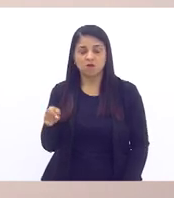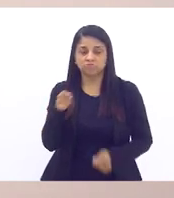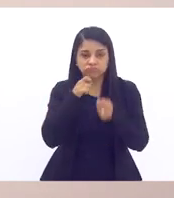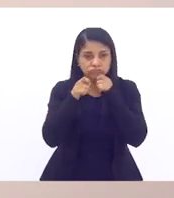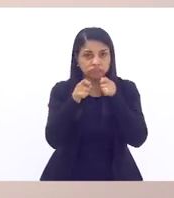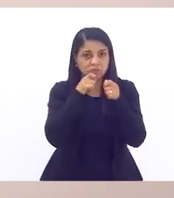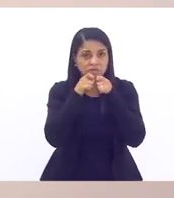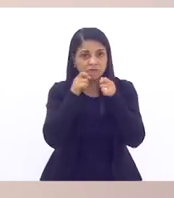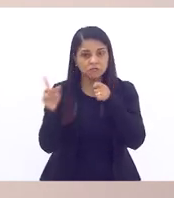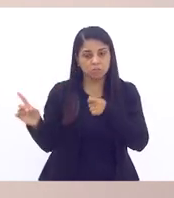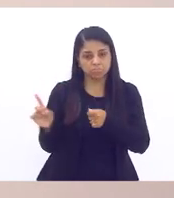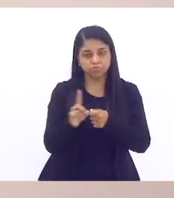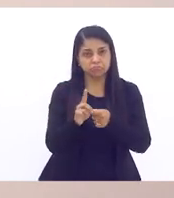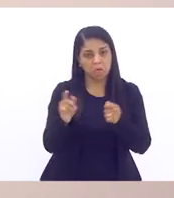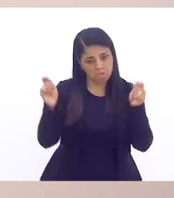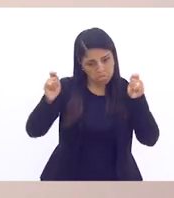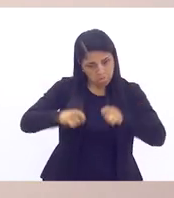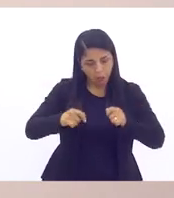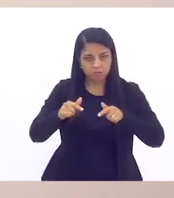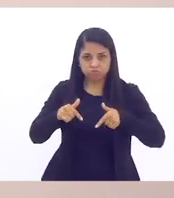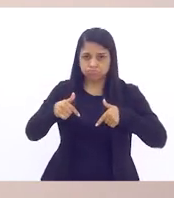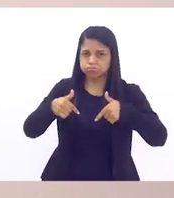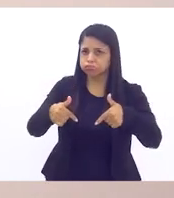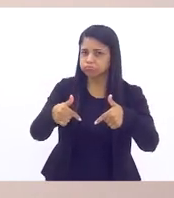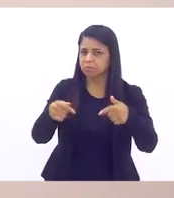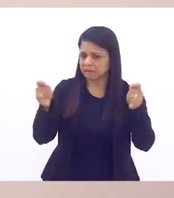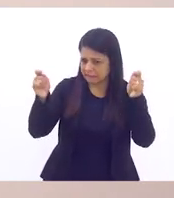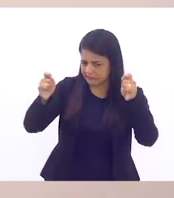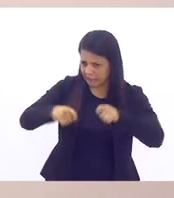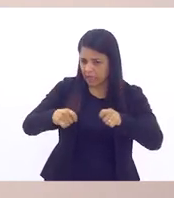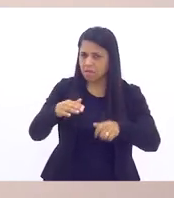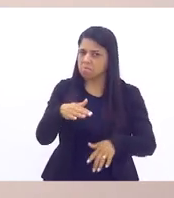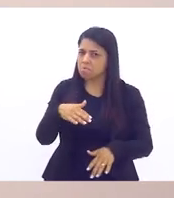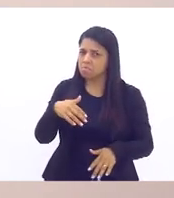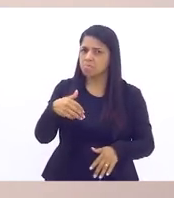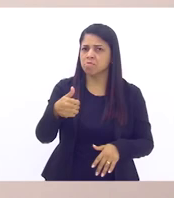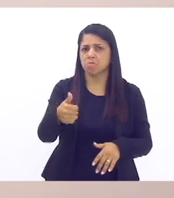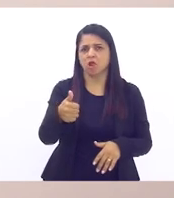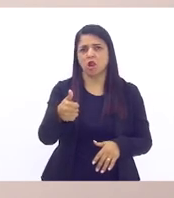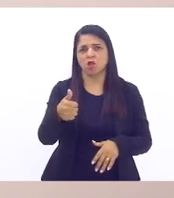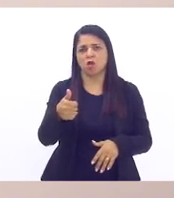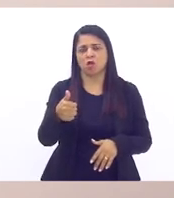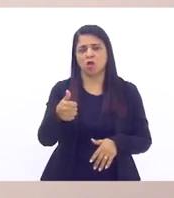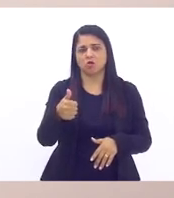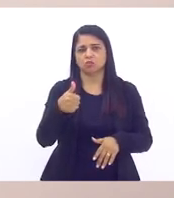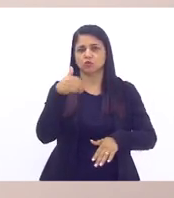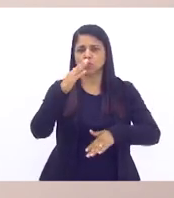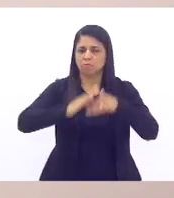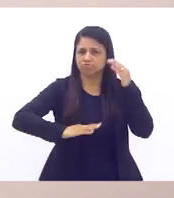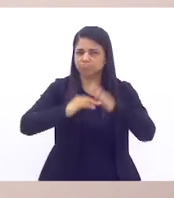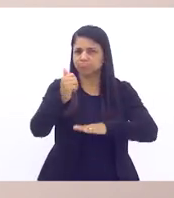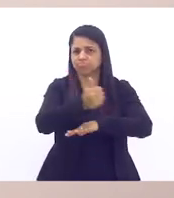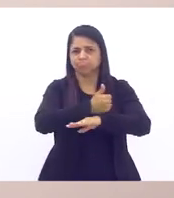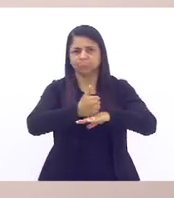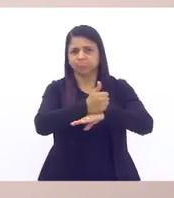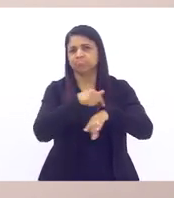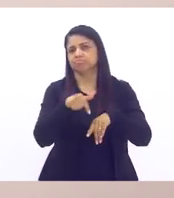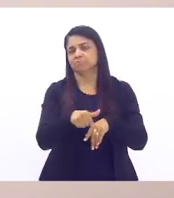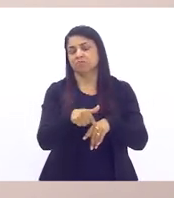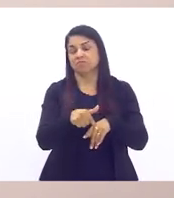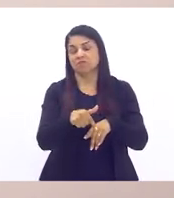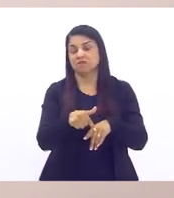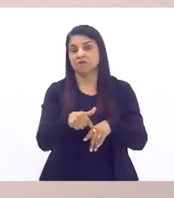entrevistas mostra que tem capacidade para poder fazer de melhor aquilo que é a sua a sua formação mas